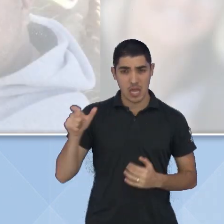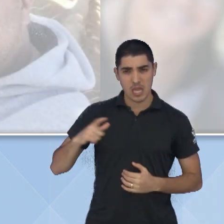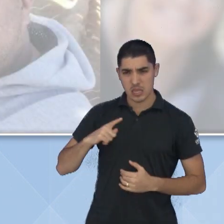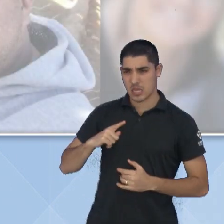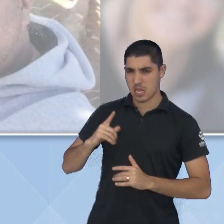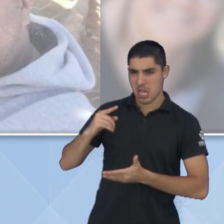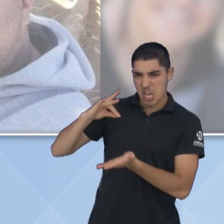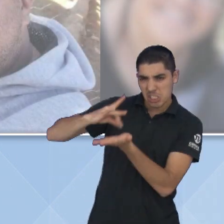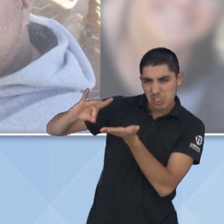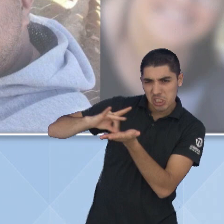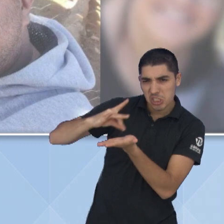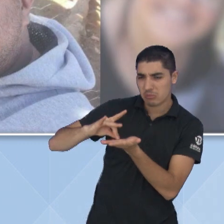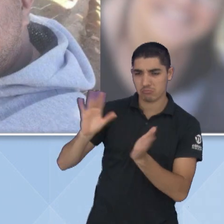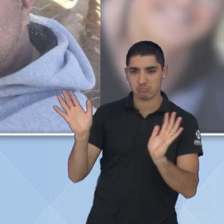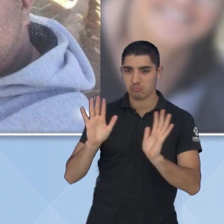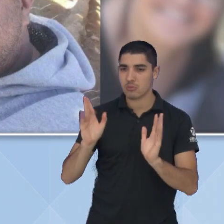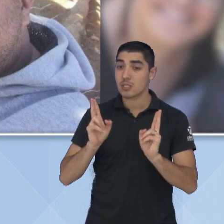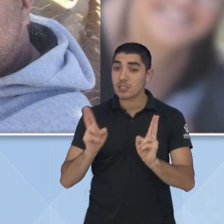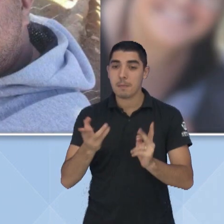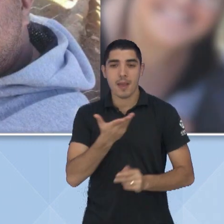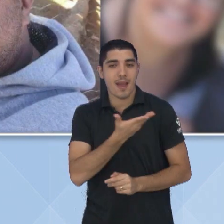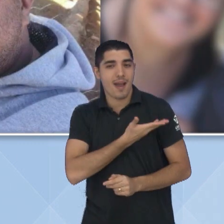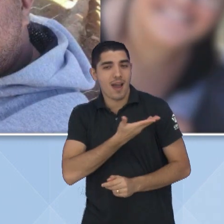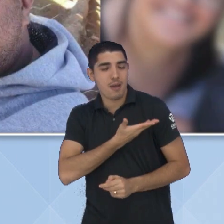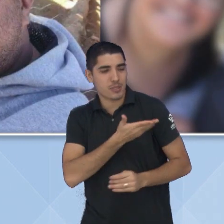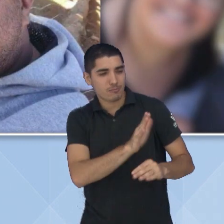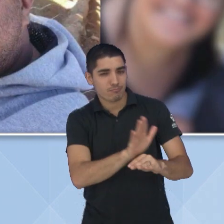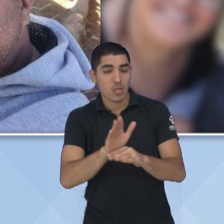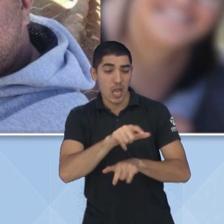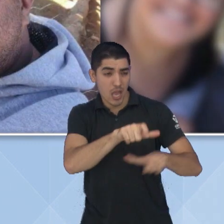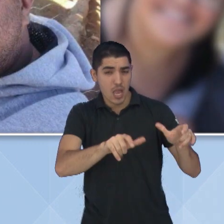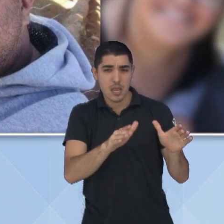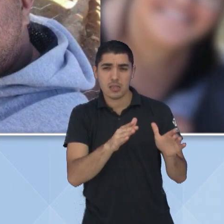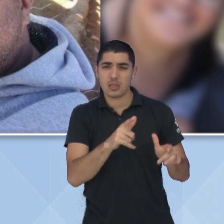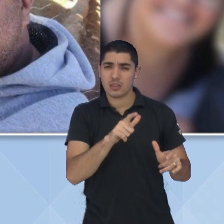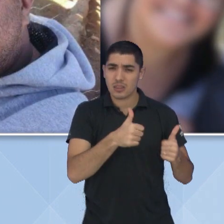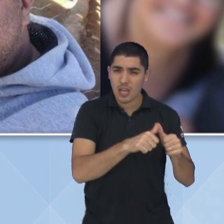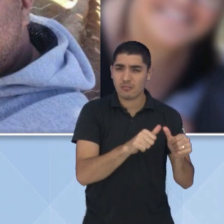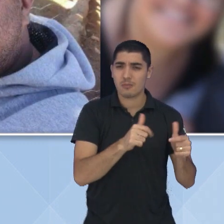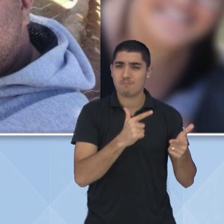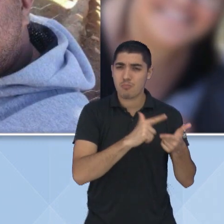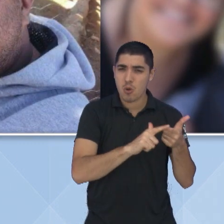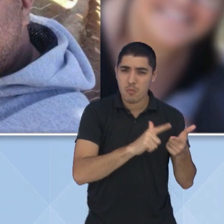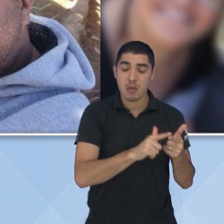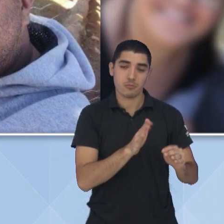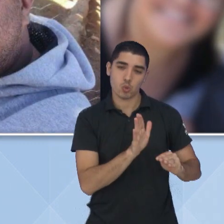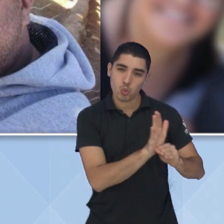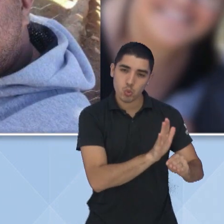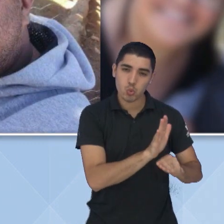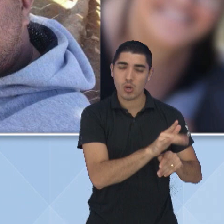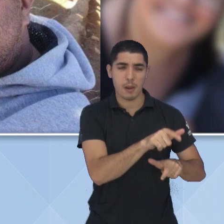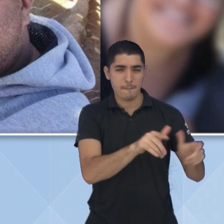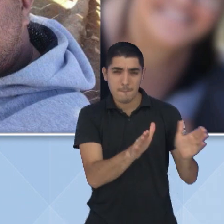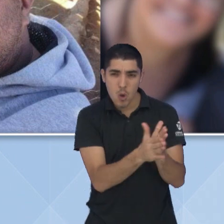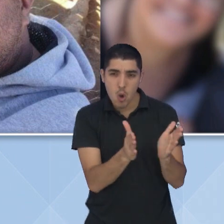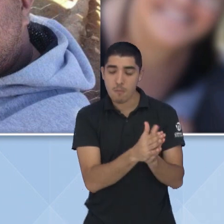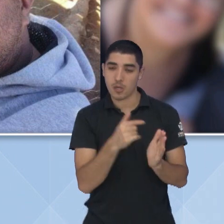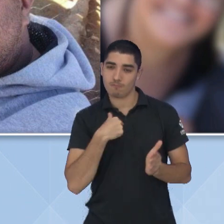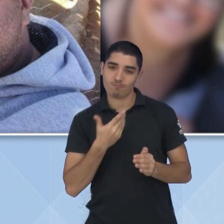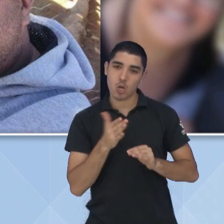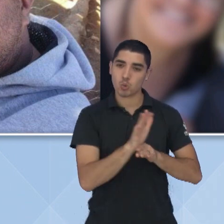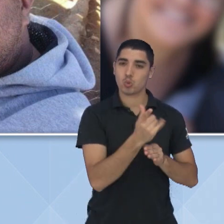Ele ajudava os amigos que estavam em condições desfavoráveis, às vezes fazendo compras ou pagando uma